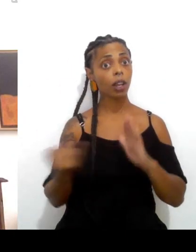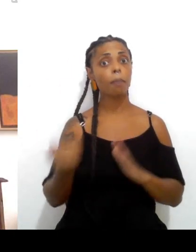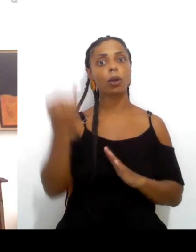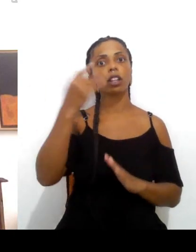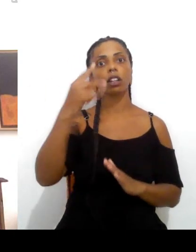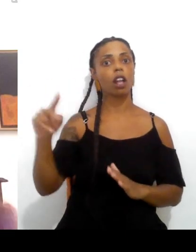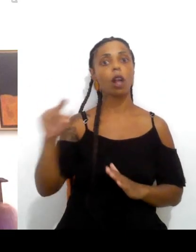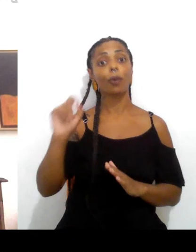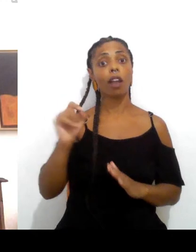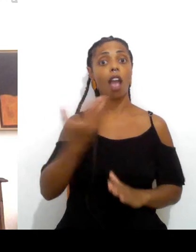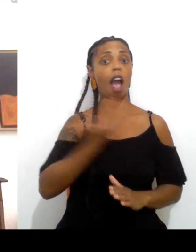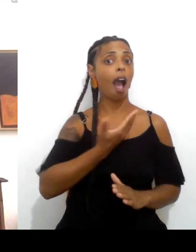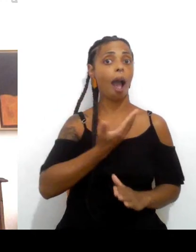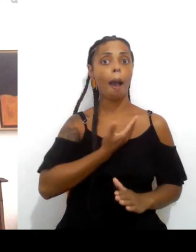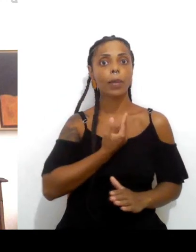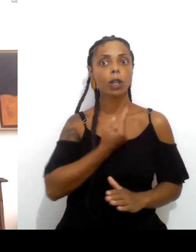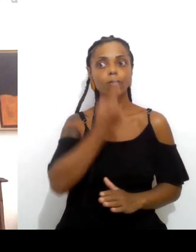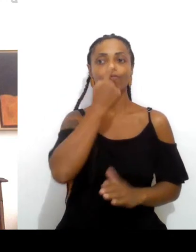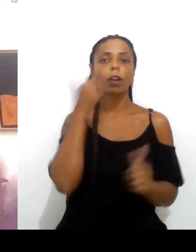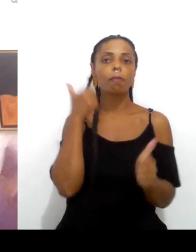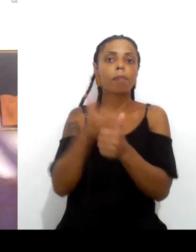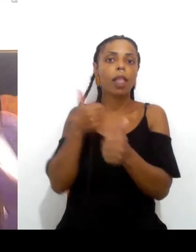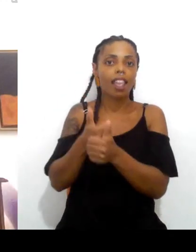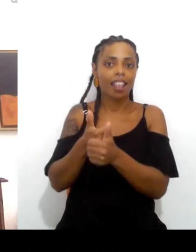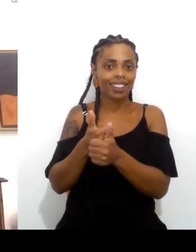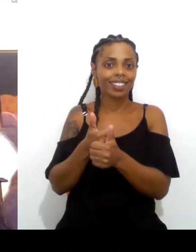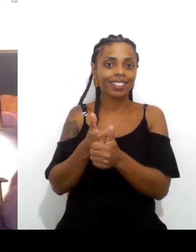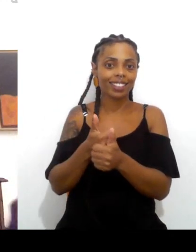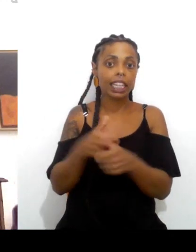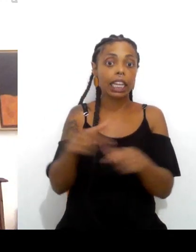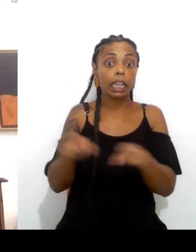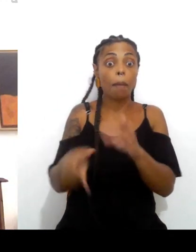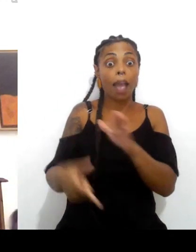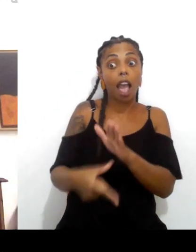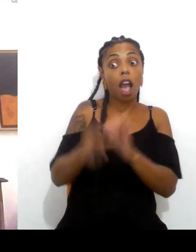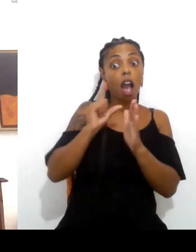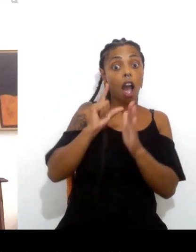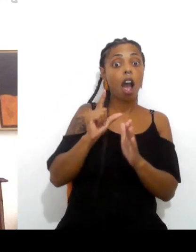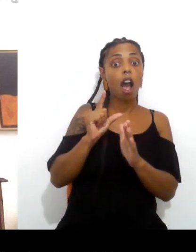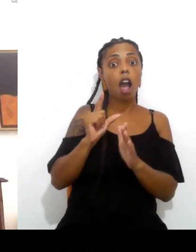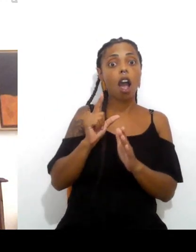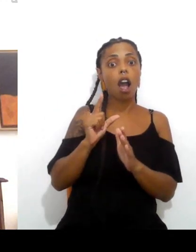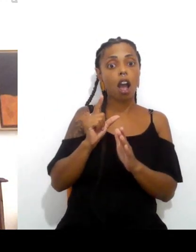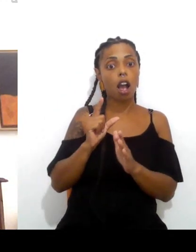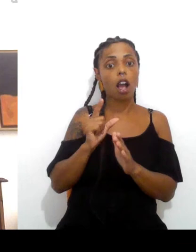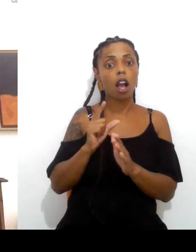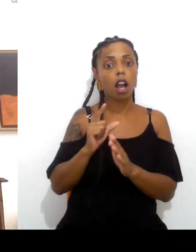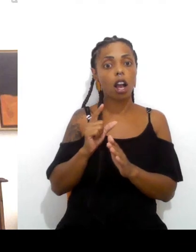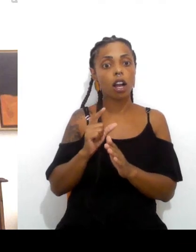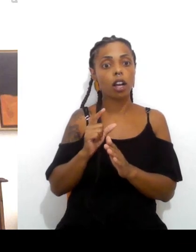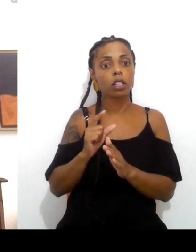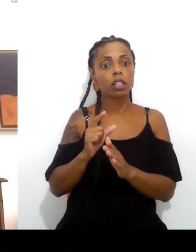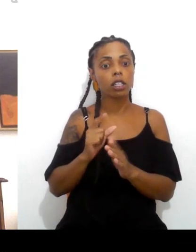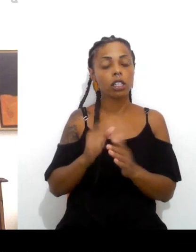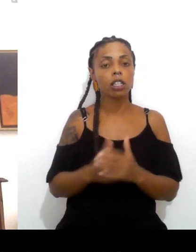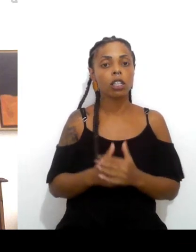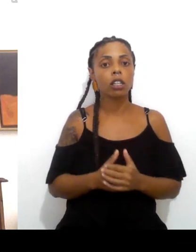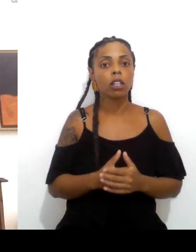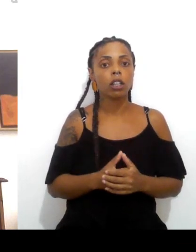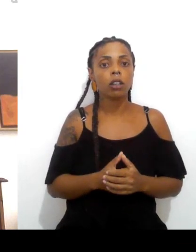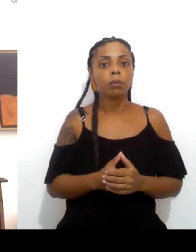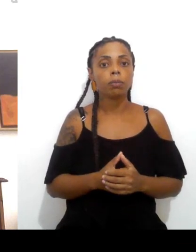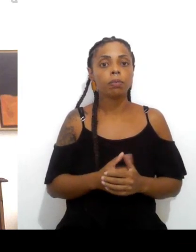seus amigos mais próximos e claro antes disso embora ele